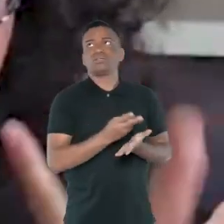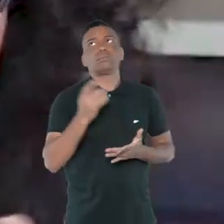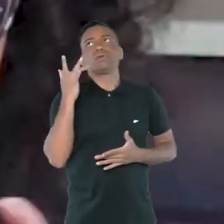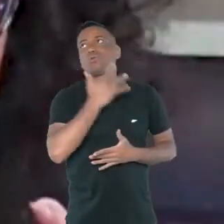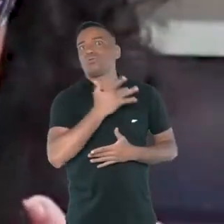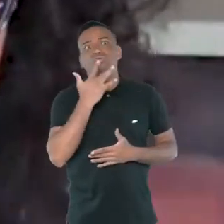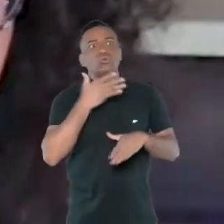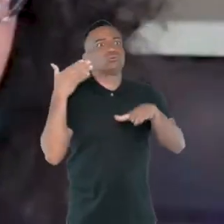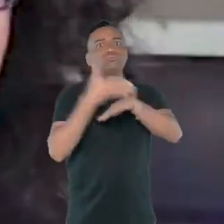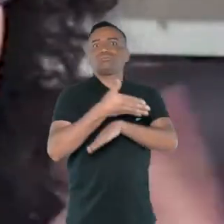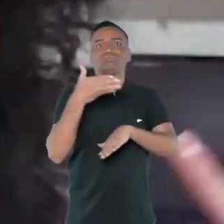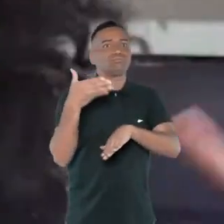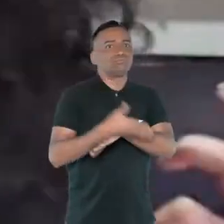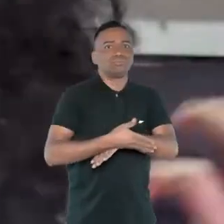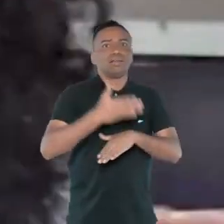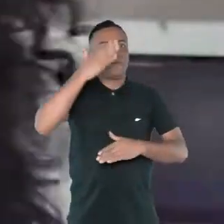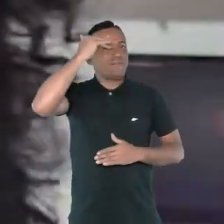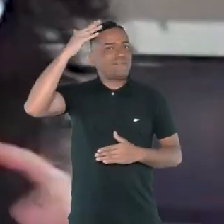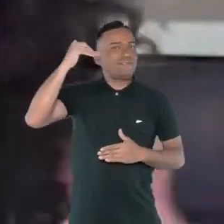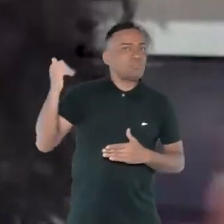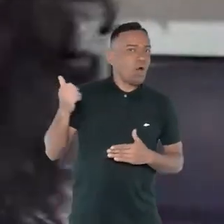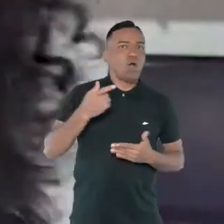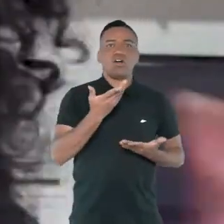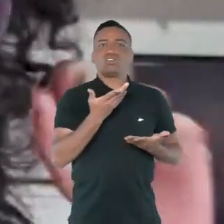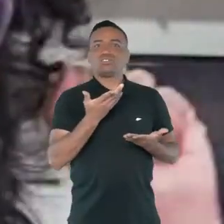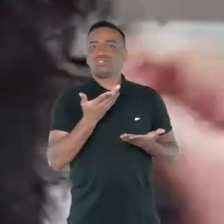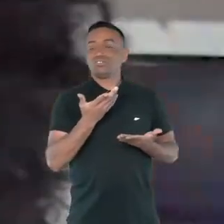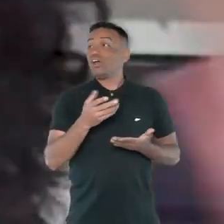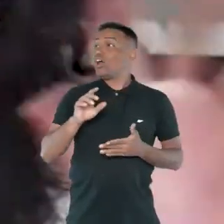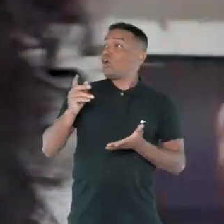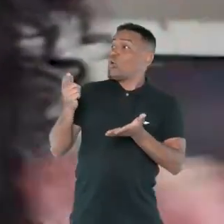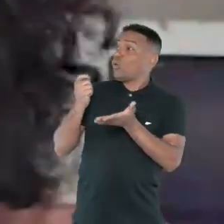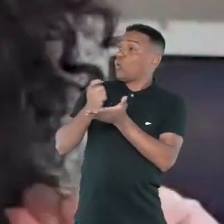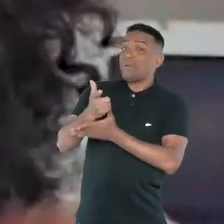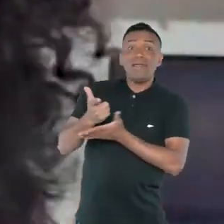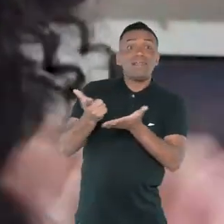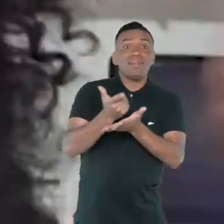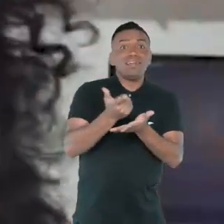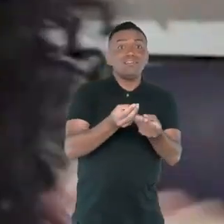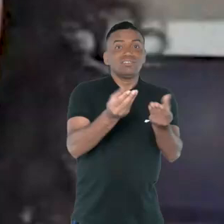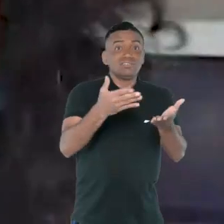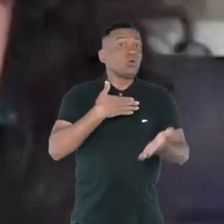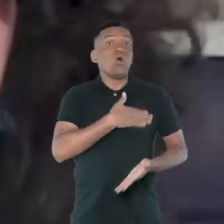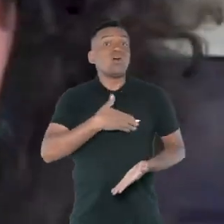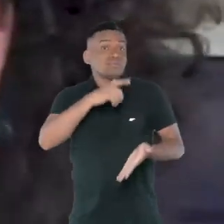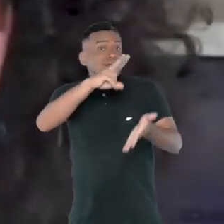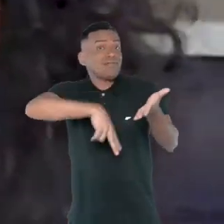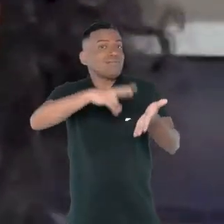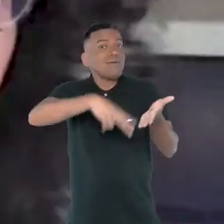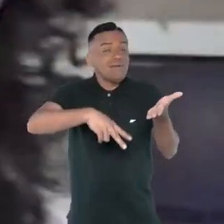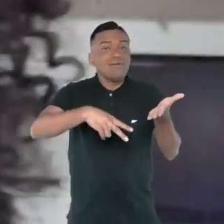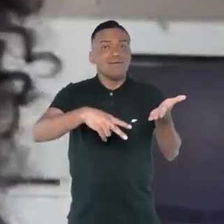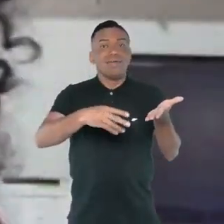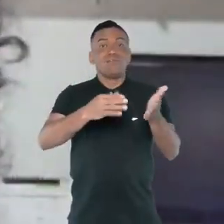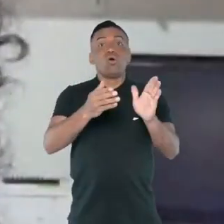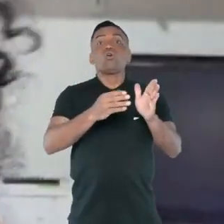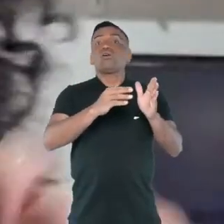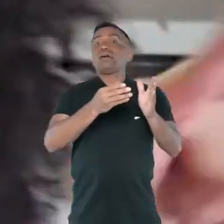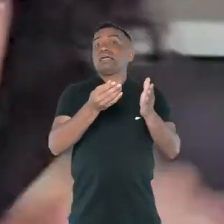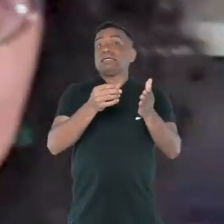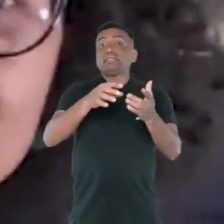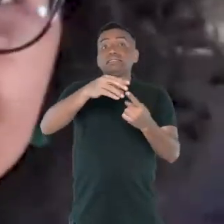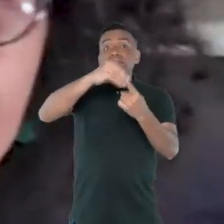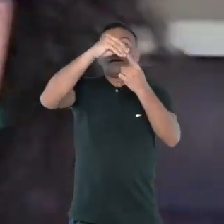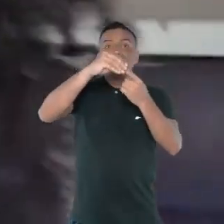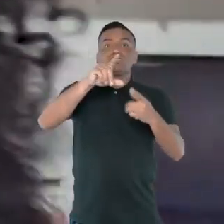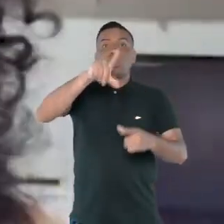A biblioteca, que era um lugar que estava sempre bombando. Os livros mais famosos, a bibliotecária estava lá. Olha só, eu comprei para vocês. O